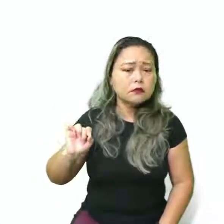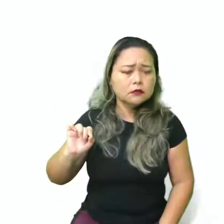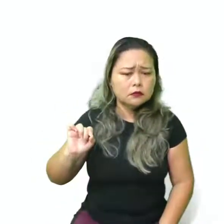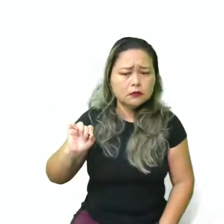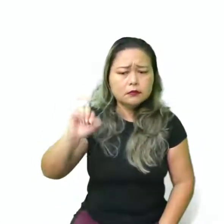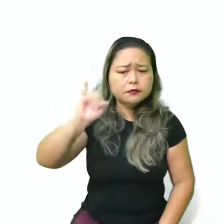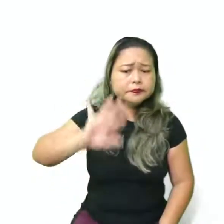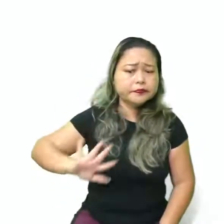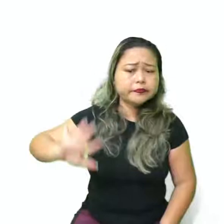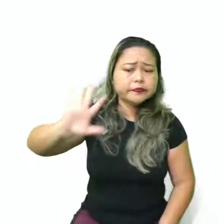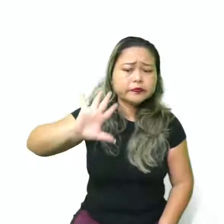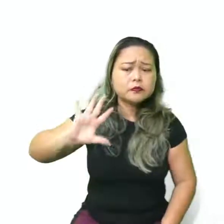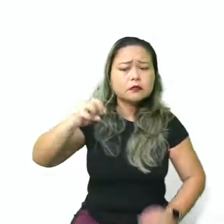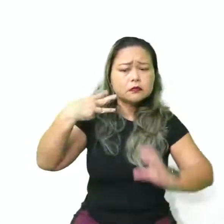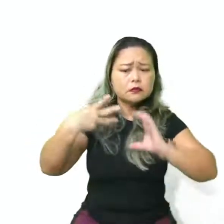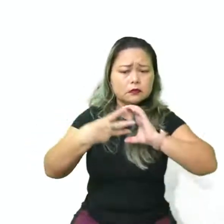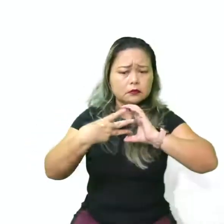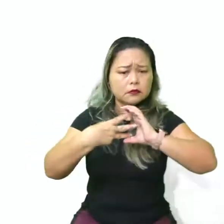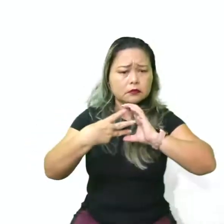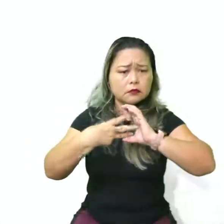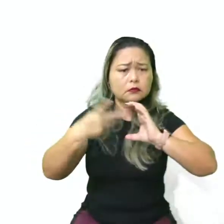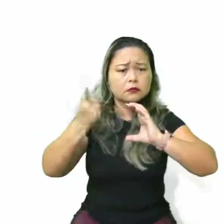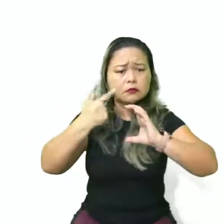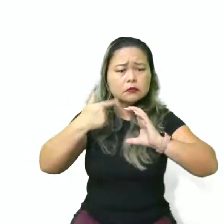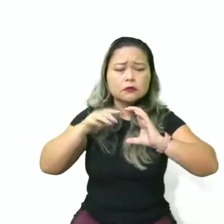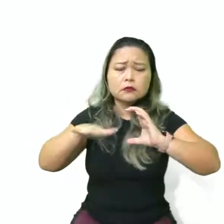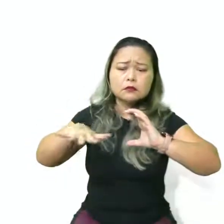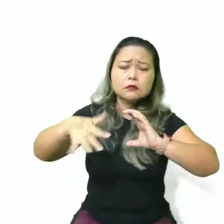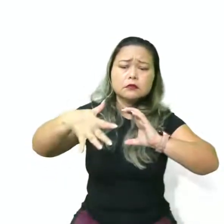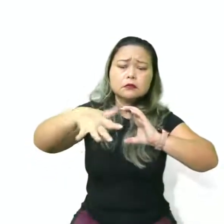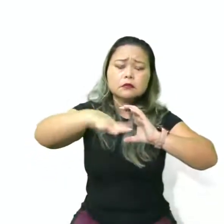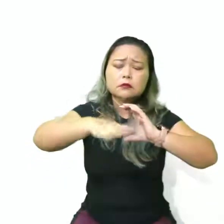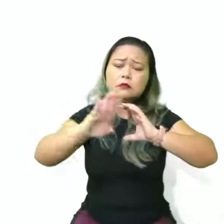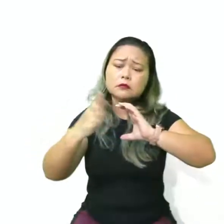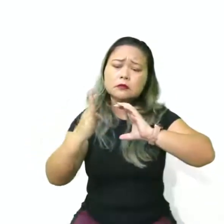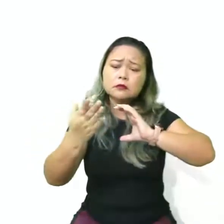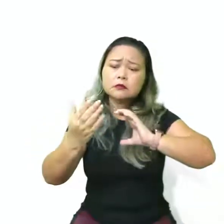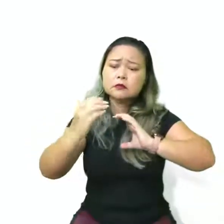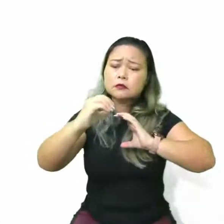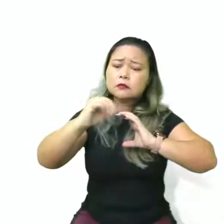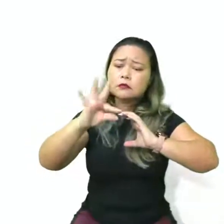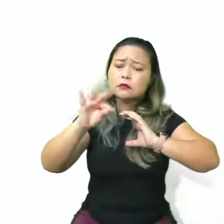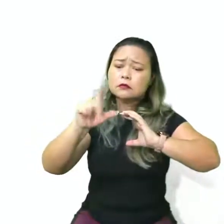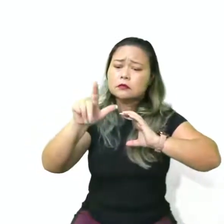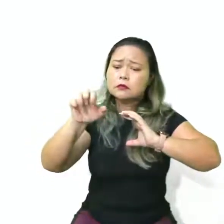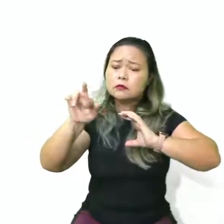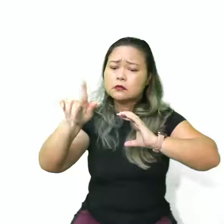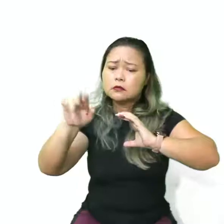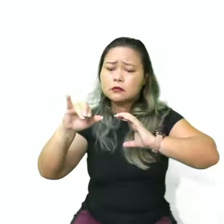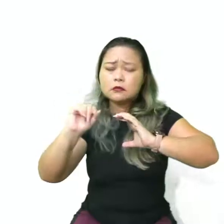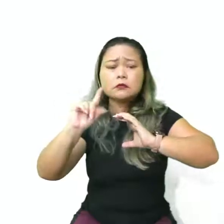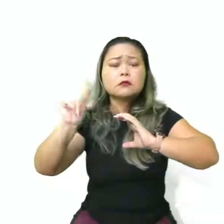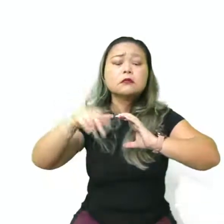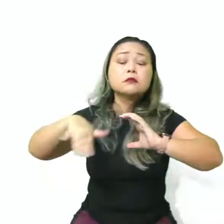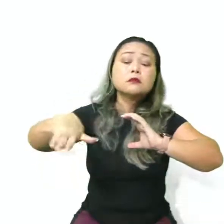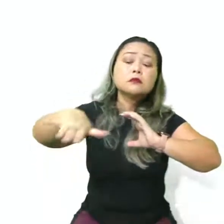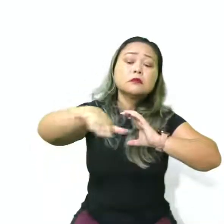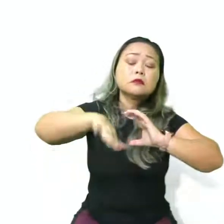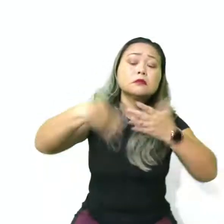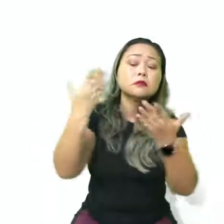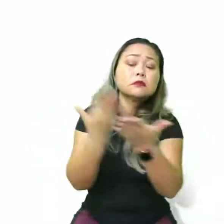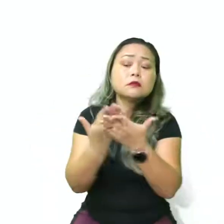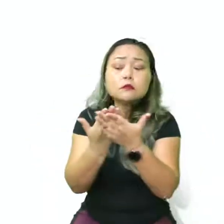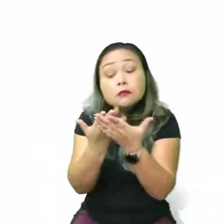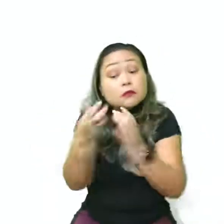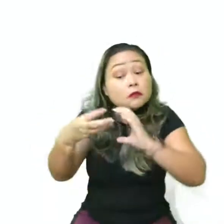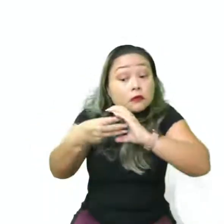uma imagem de uma célula, tá? Então, é o campo da biologia, chamado de citologia, onde nós vamos estudar